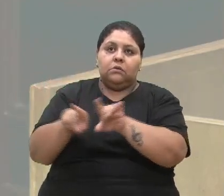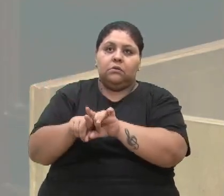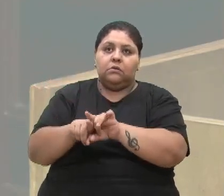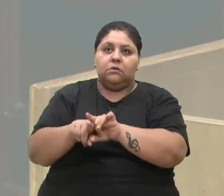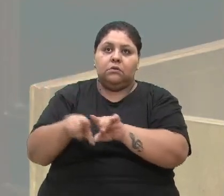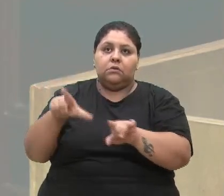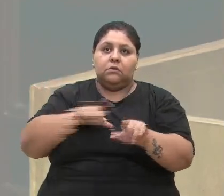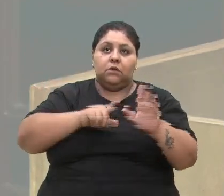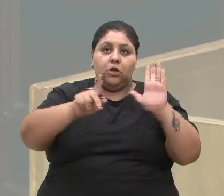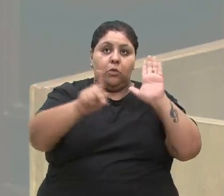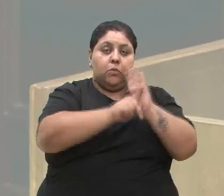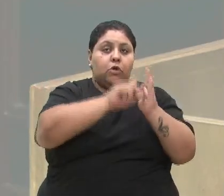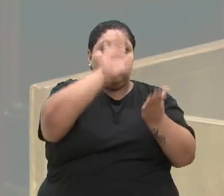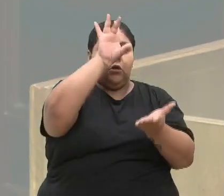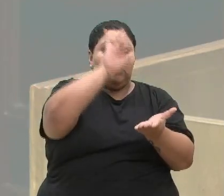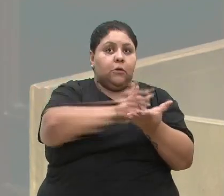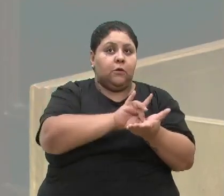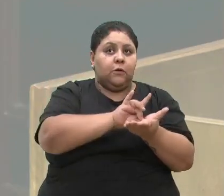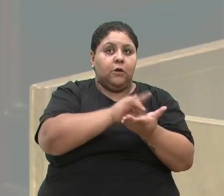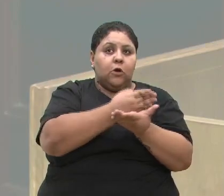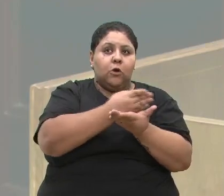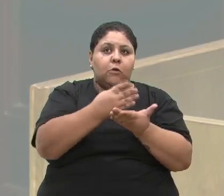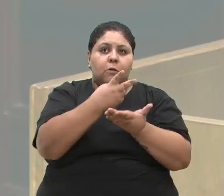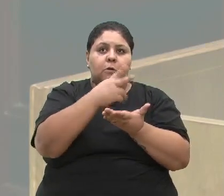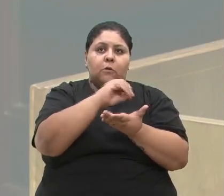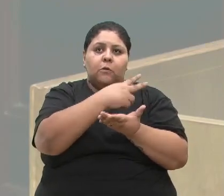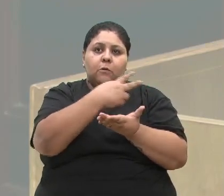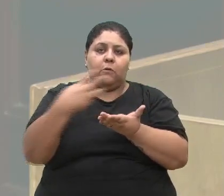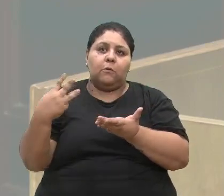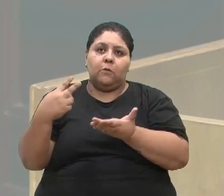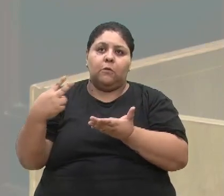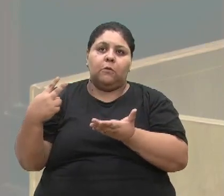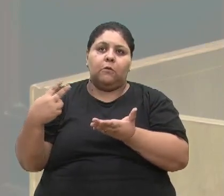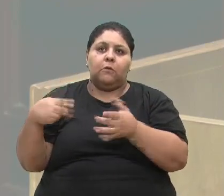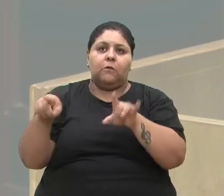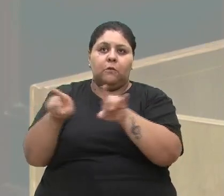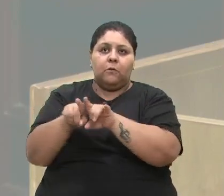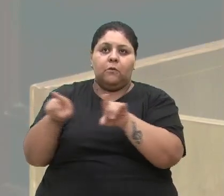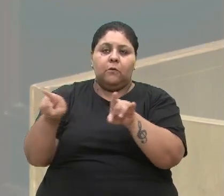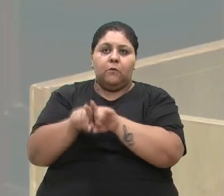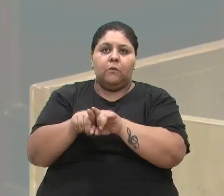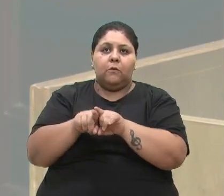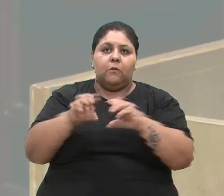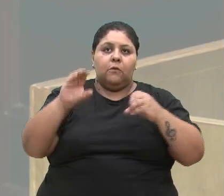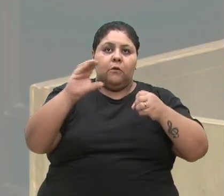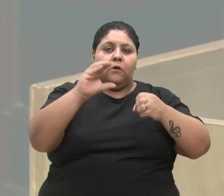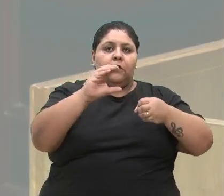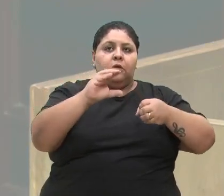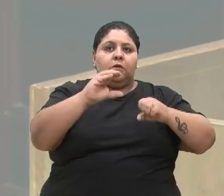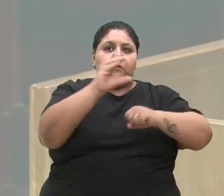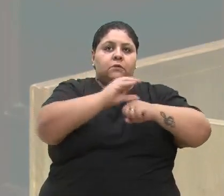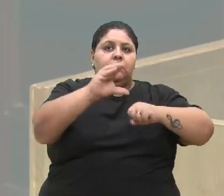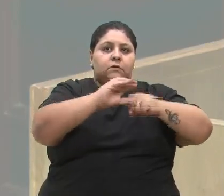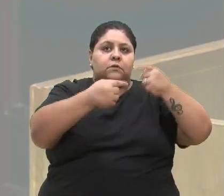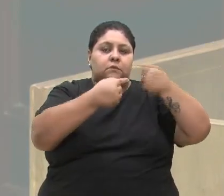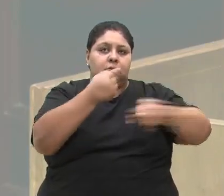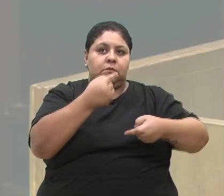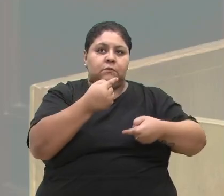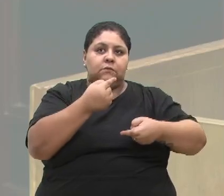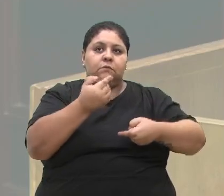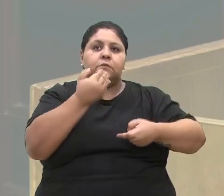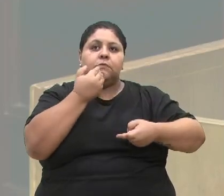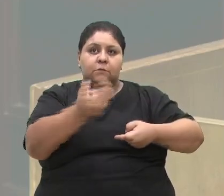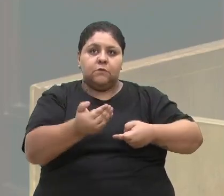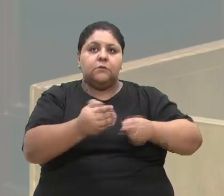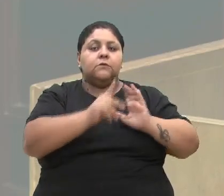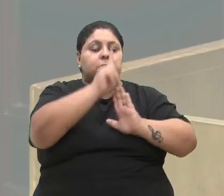projeto protocolado desde 2022, veio com um parecer de inconstitucionalidade, e eu vou pedir para que esse